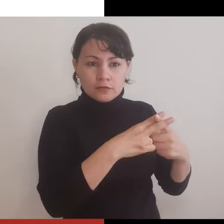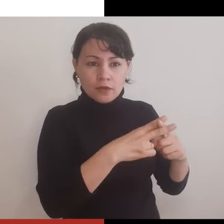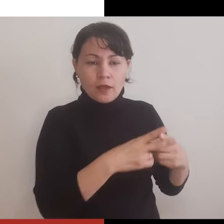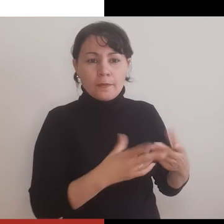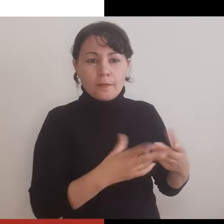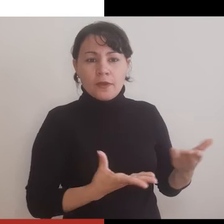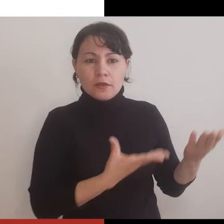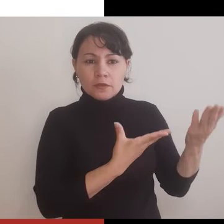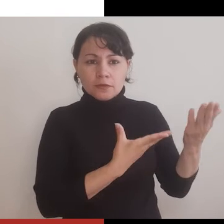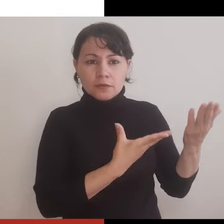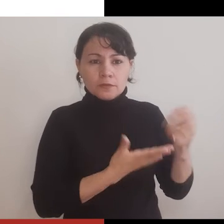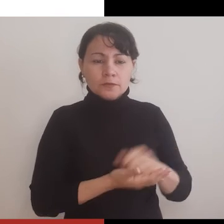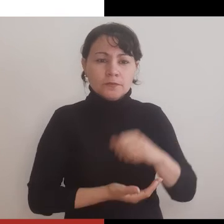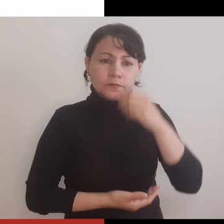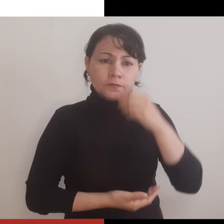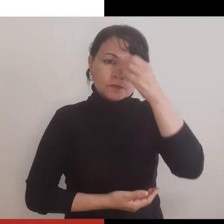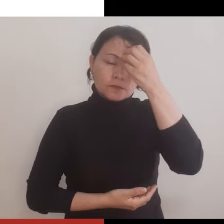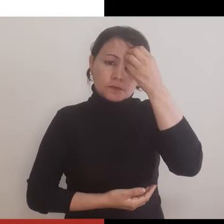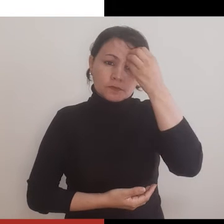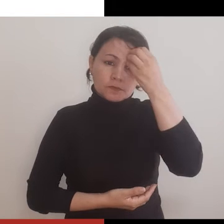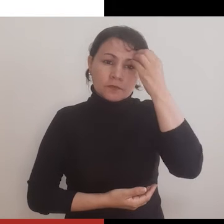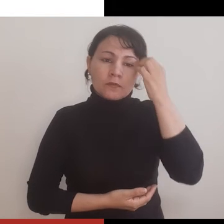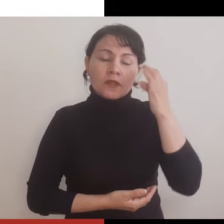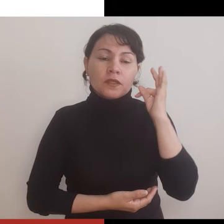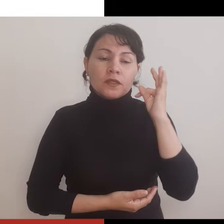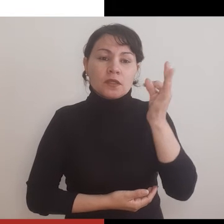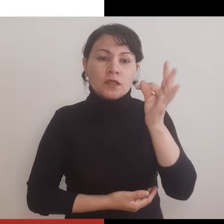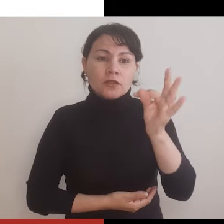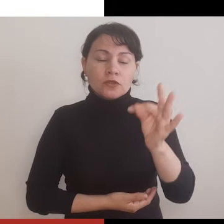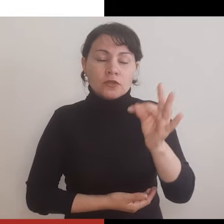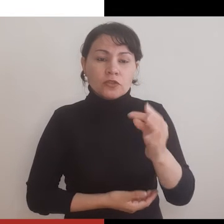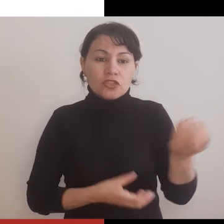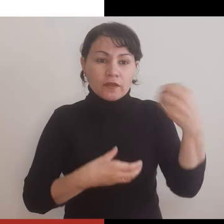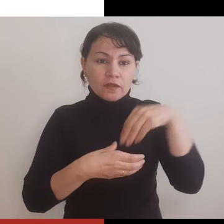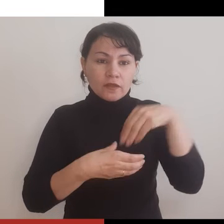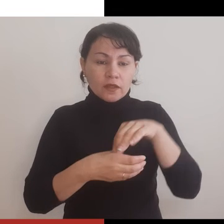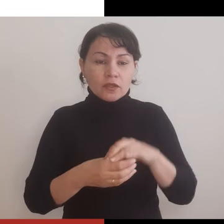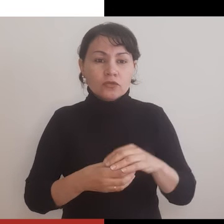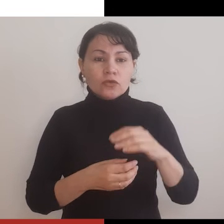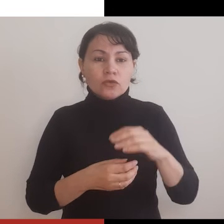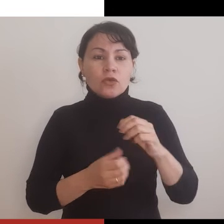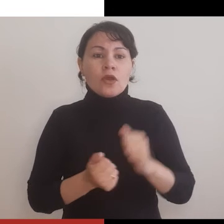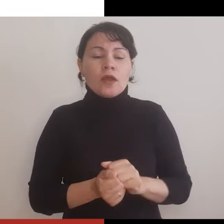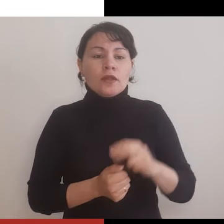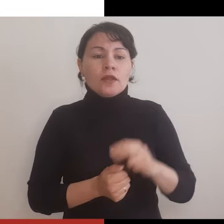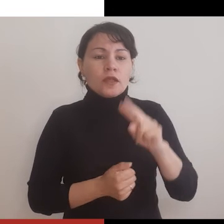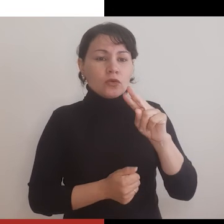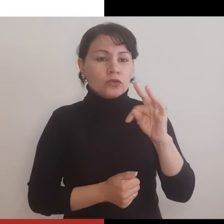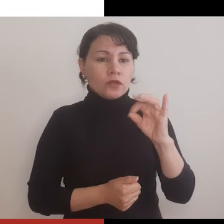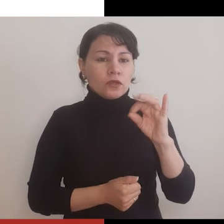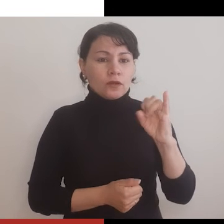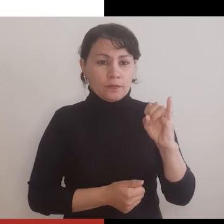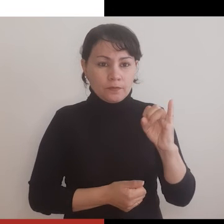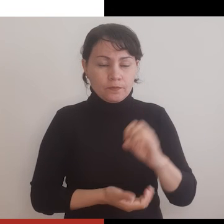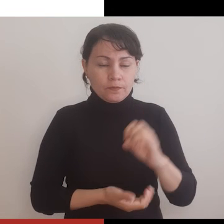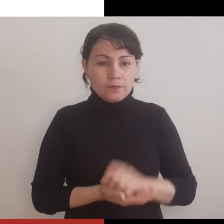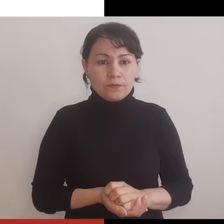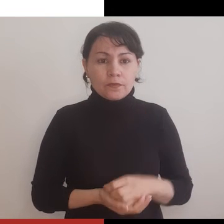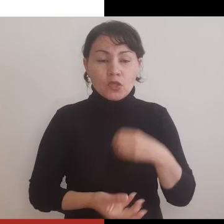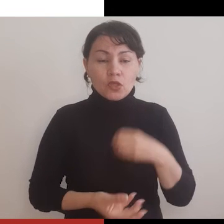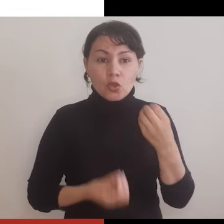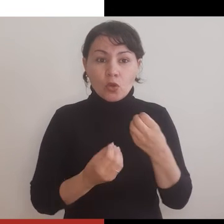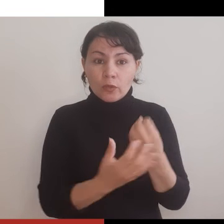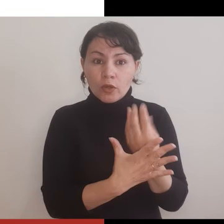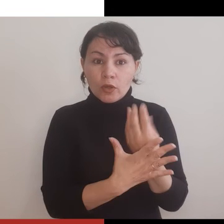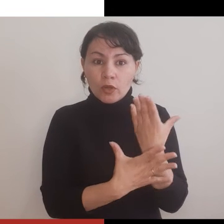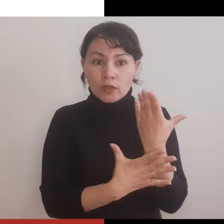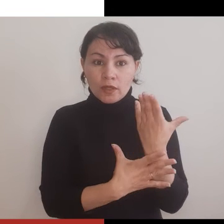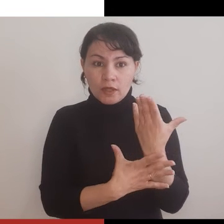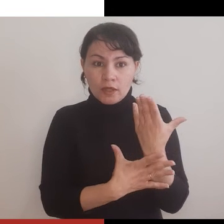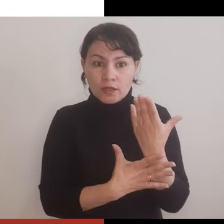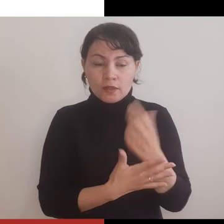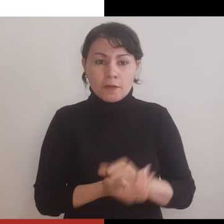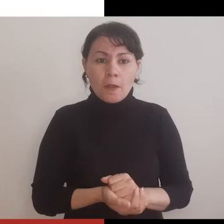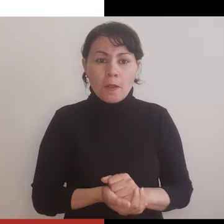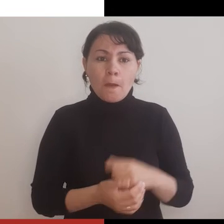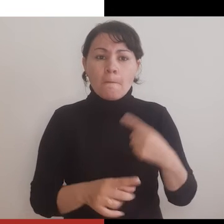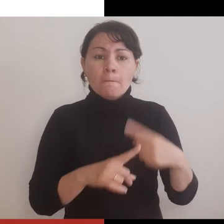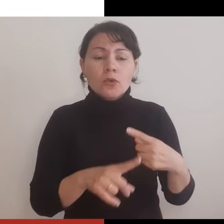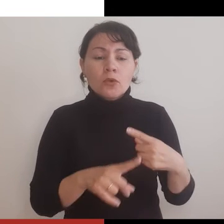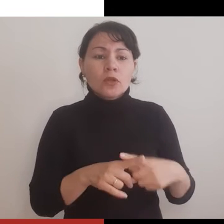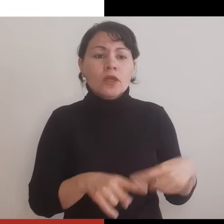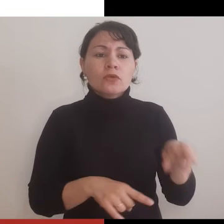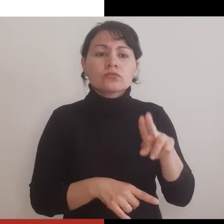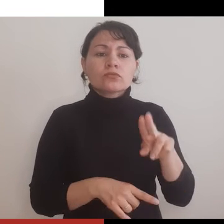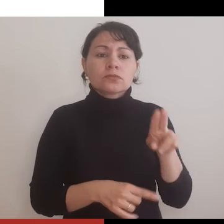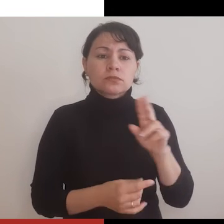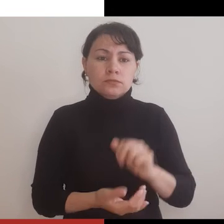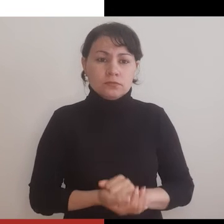tipo de tecnologia dentro das unidades de terapia intensiva. Como que ela funciona, né? Para que